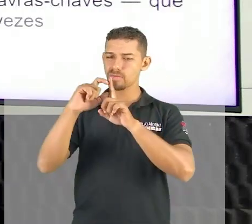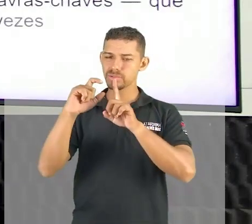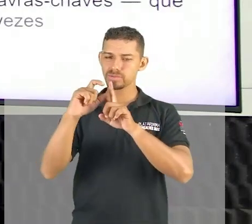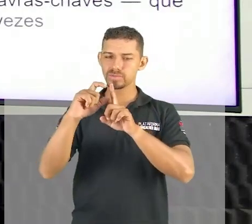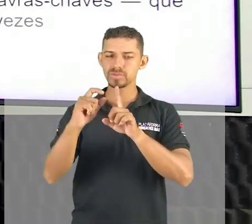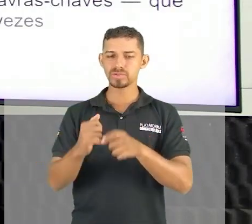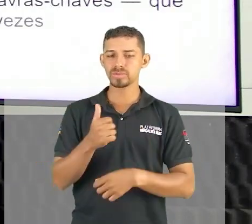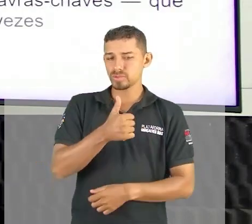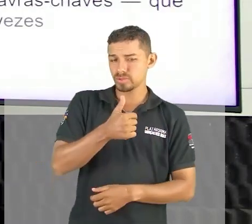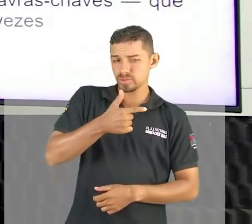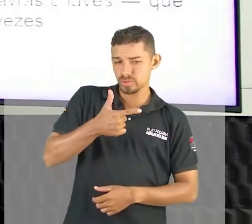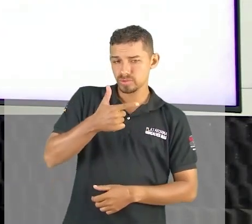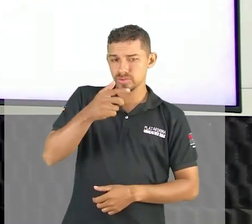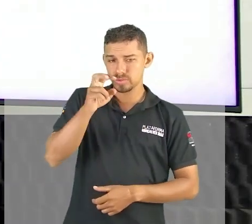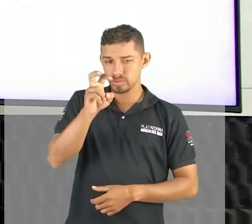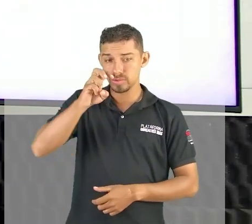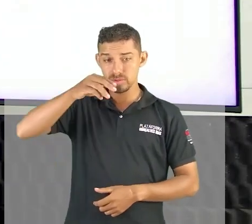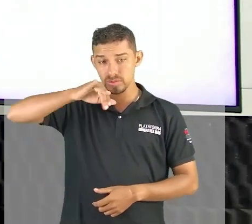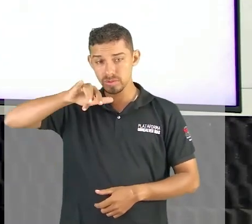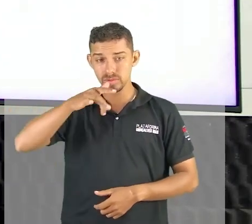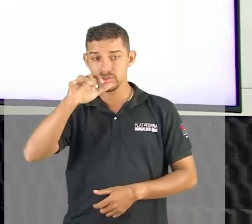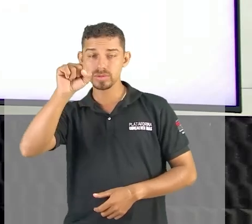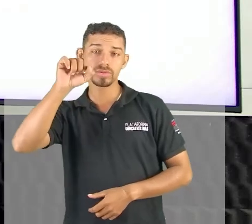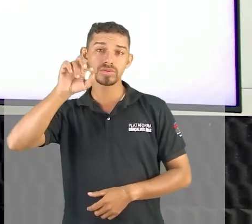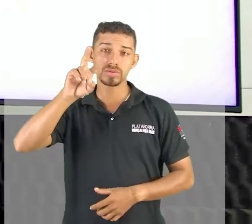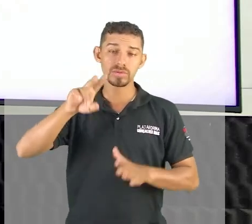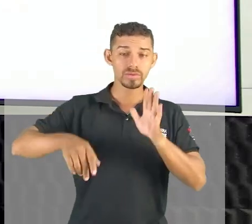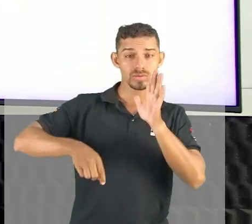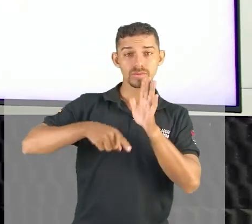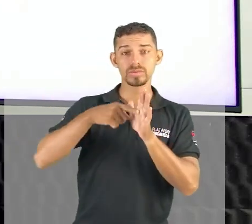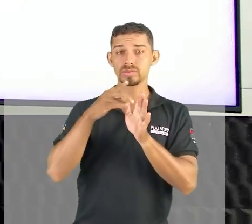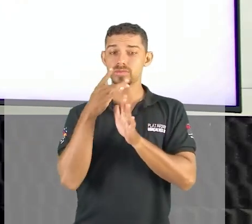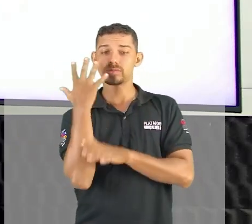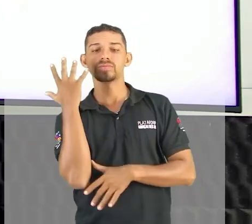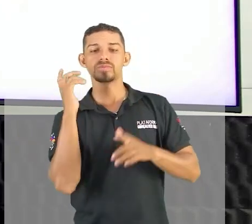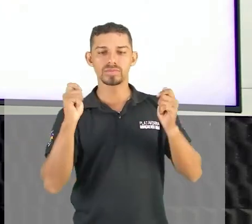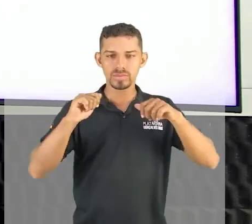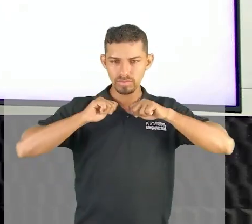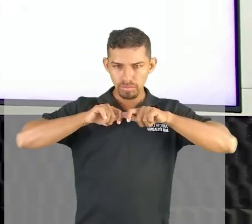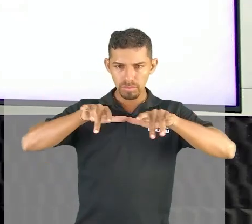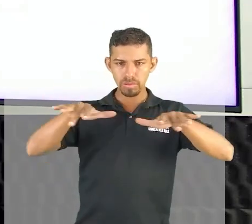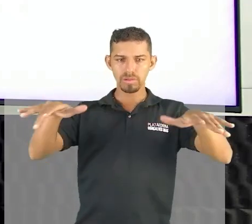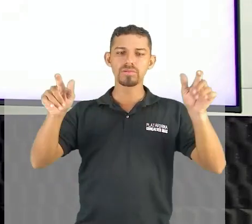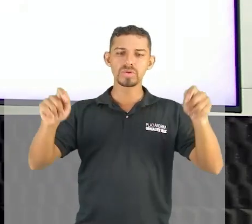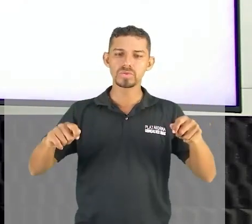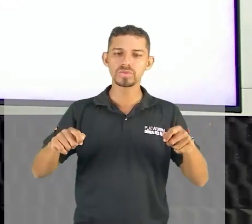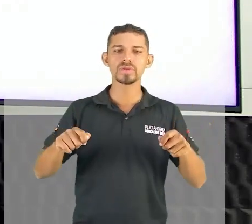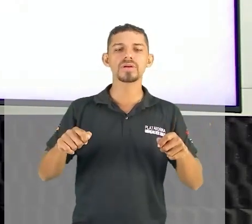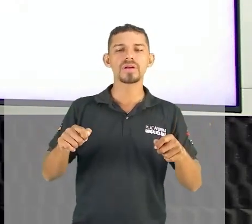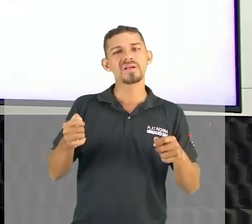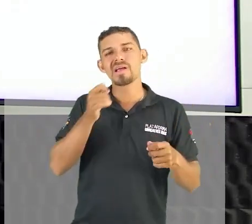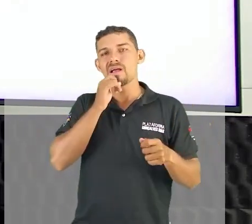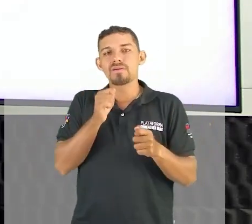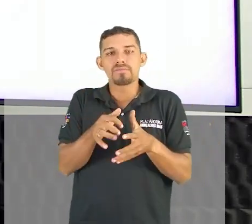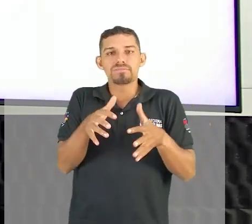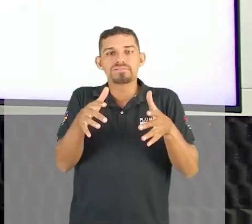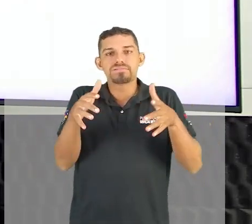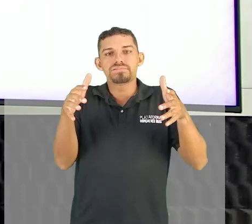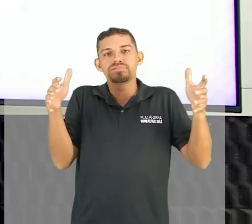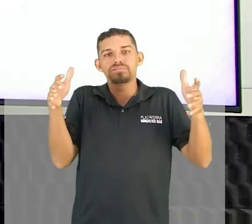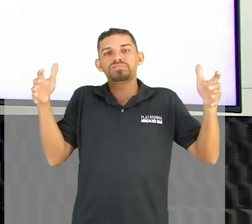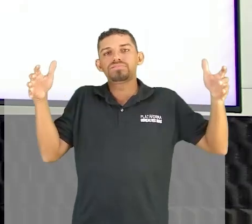125 milhões de vezes por dia no mundo já Serviu de trampolim para mobilizações em